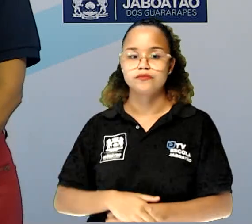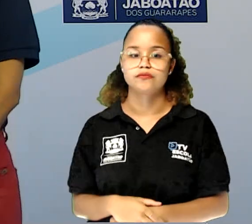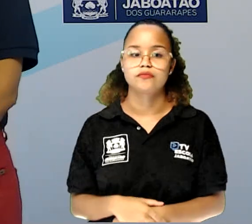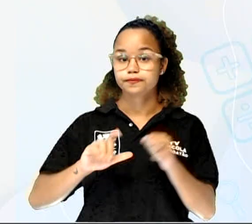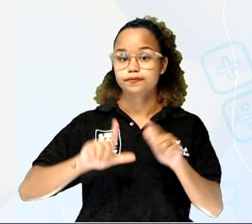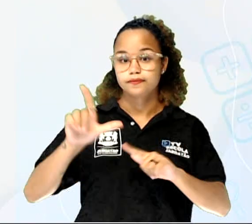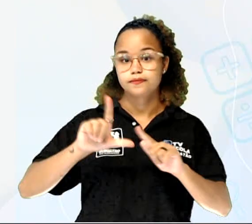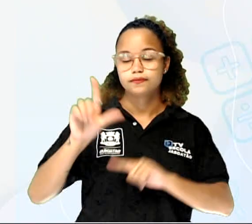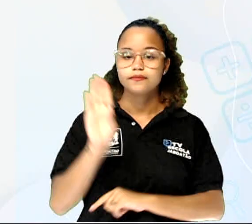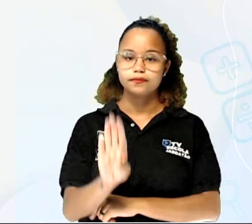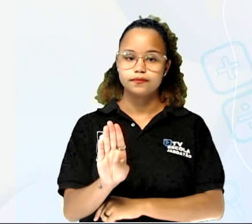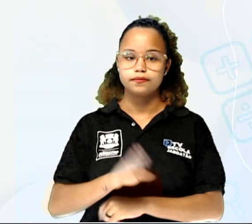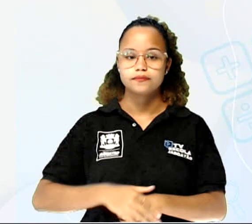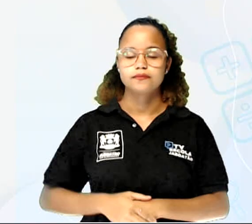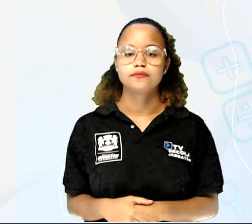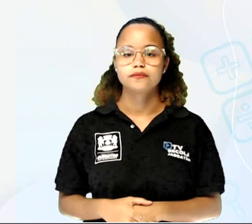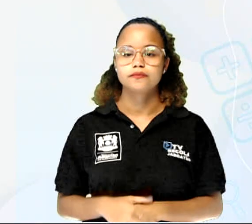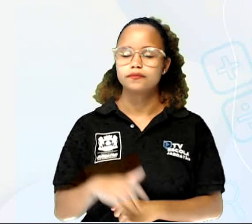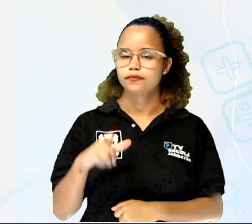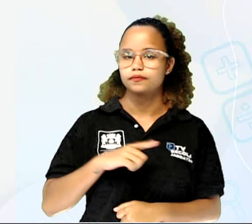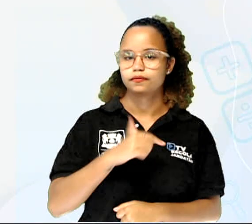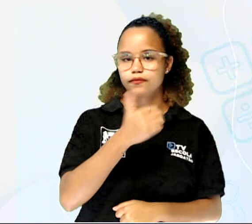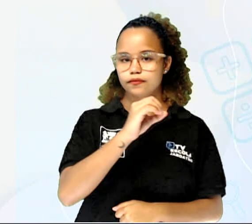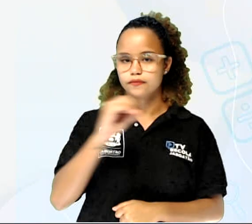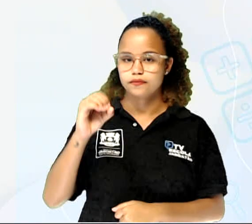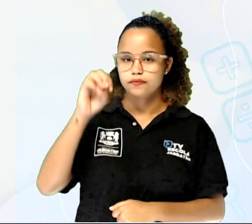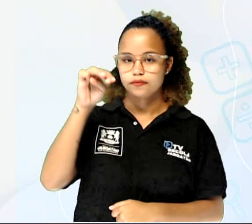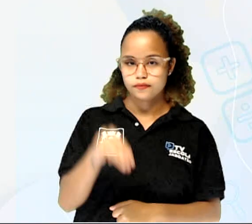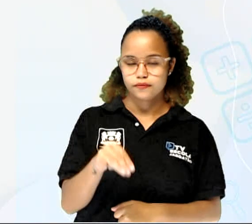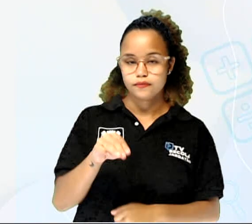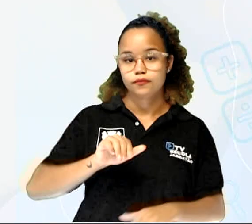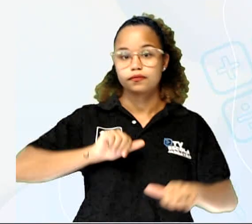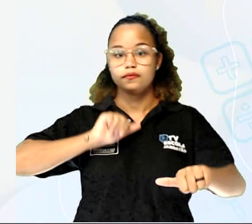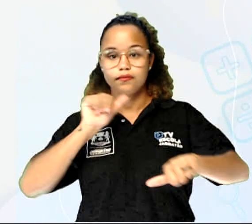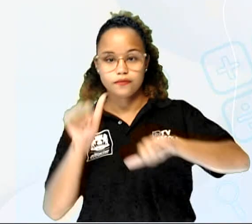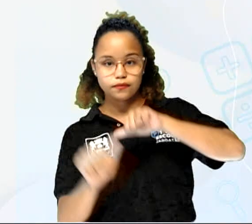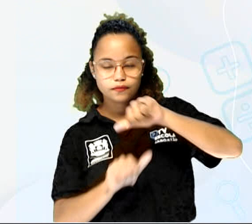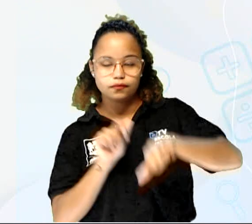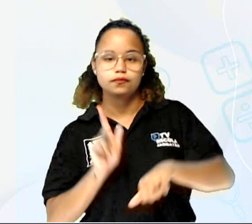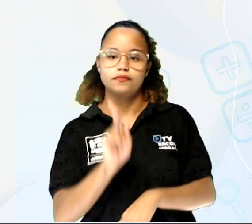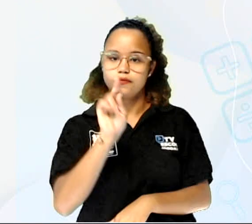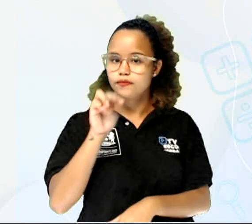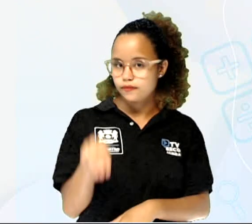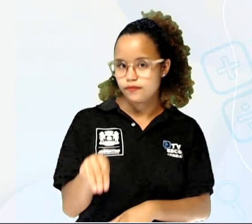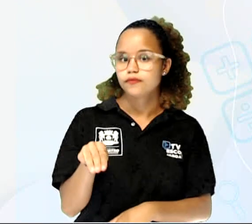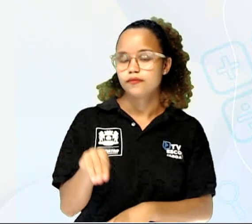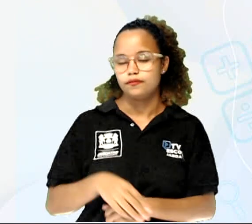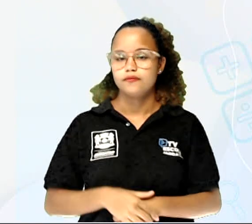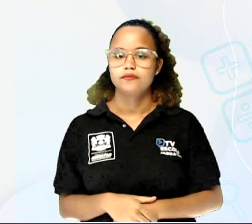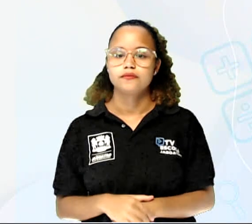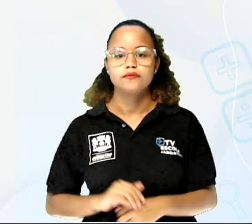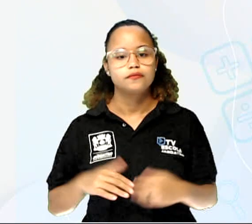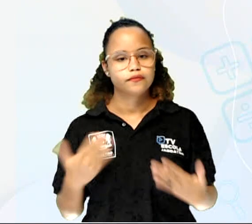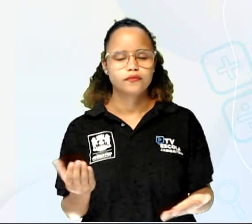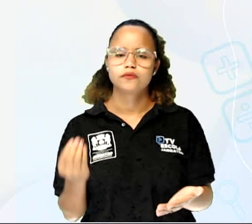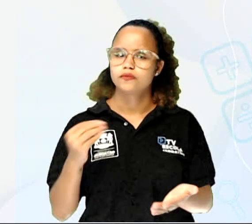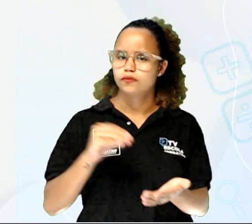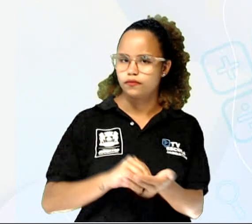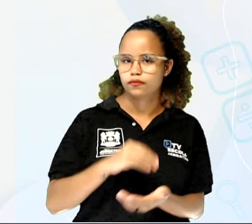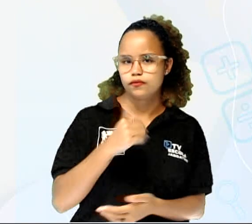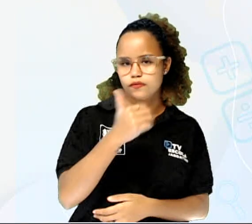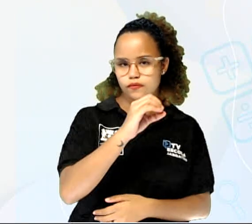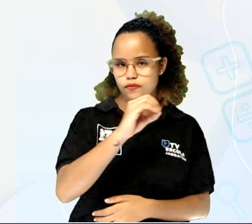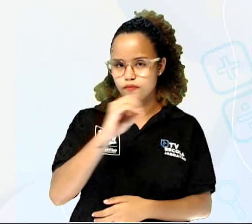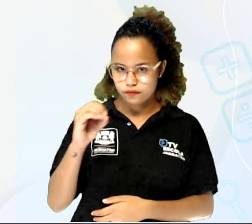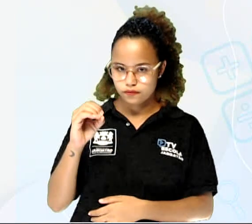Outra, letra B. Eu tenho 1.000 metros e quero transformar em quilômetro. Então, eu coloco meus 1.000